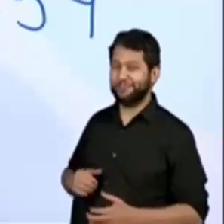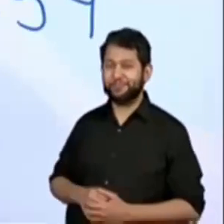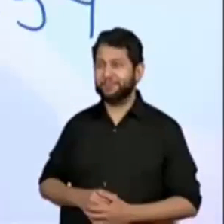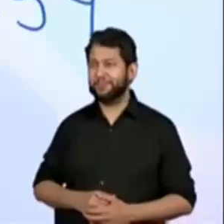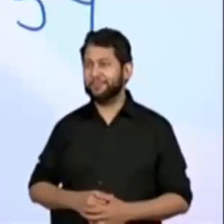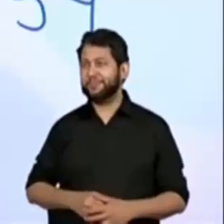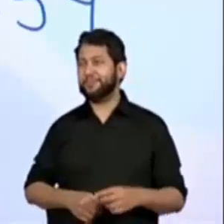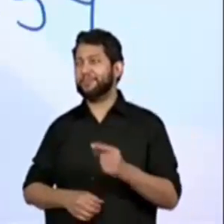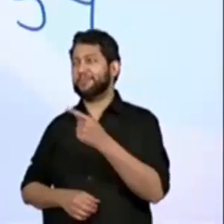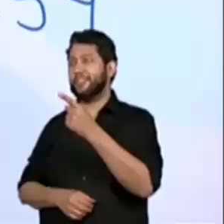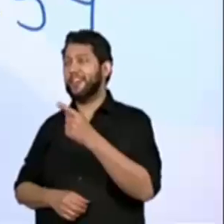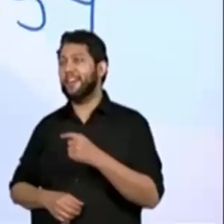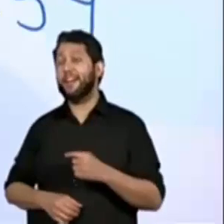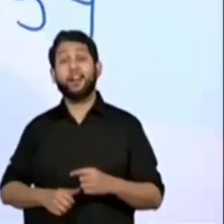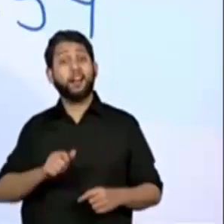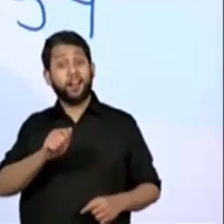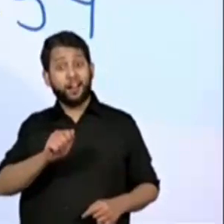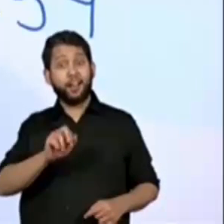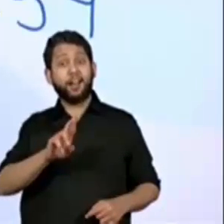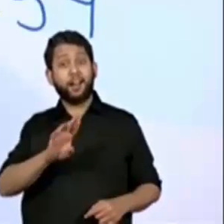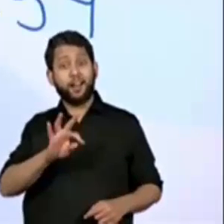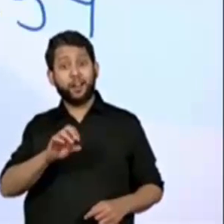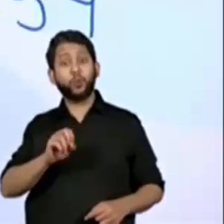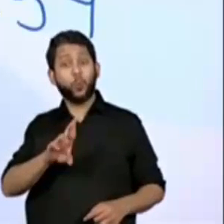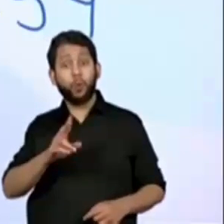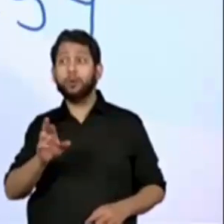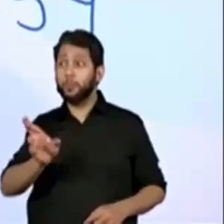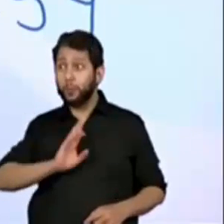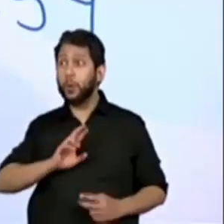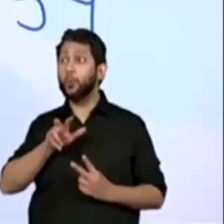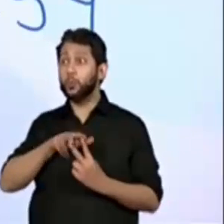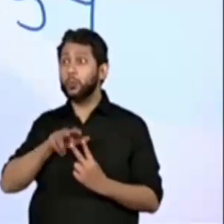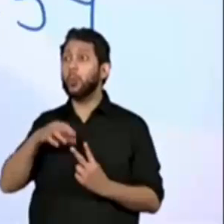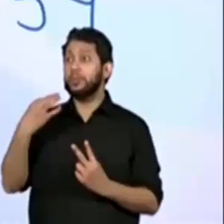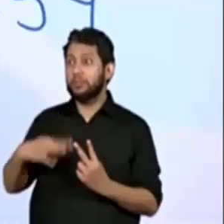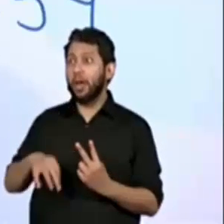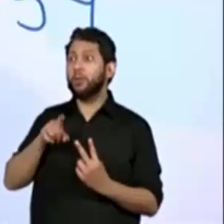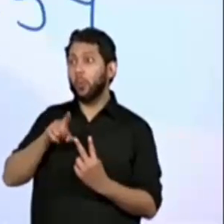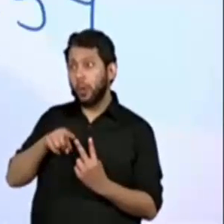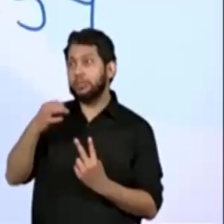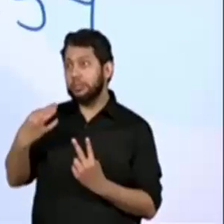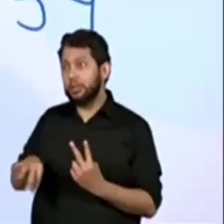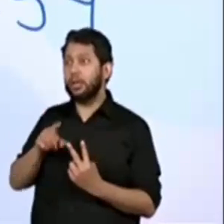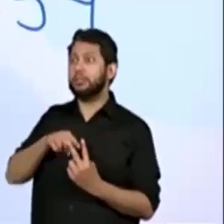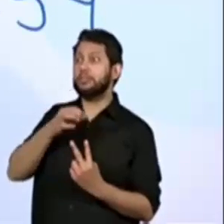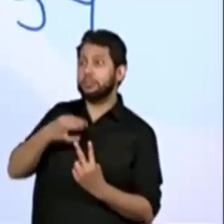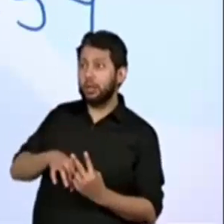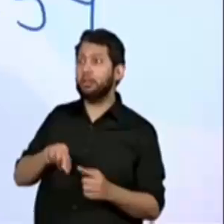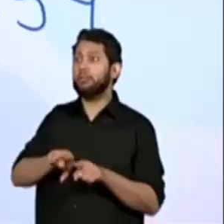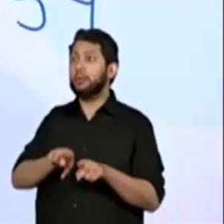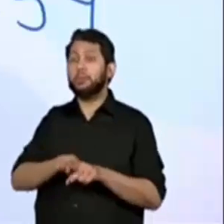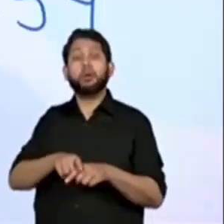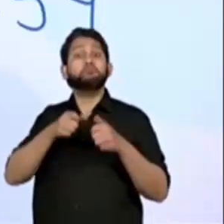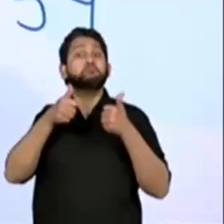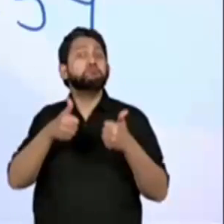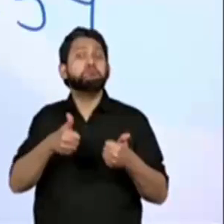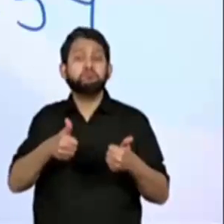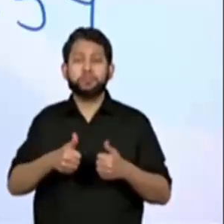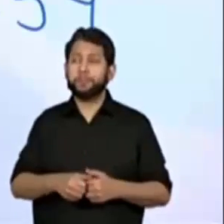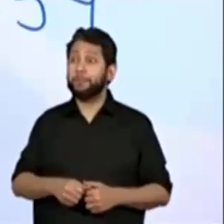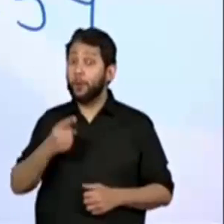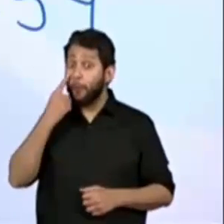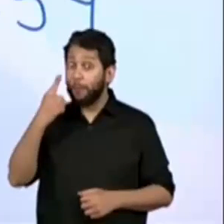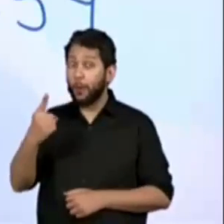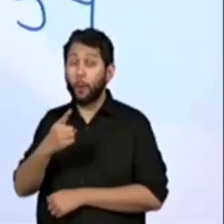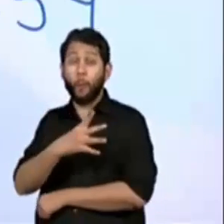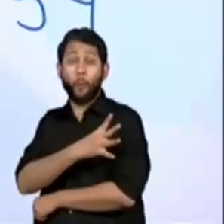da professora Nayara, falou que os dois acertaram. E o quarto C, da professora Natália, falou que